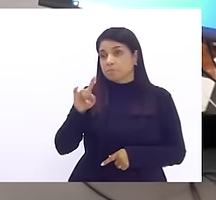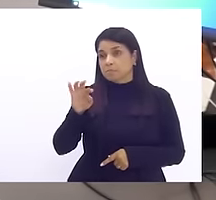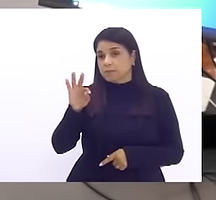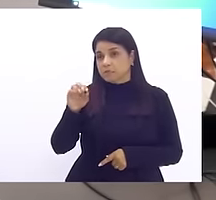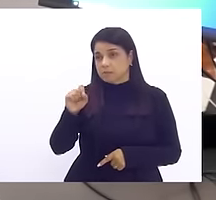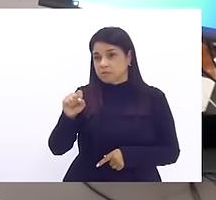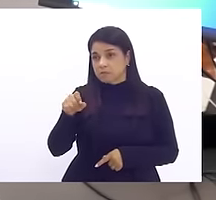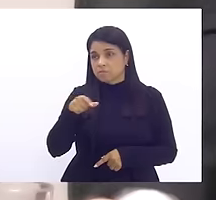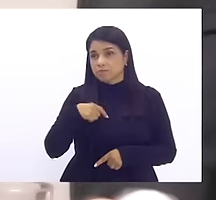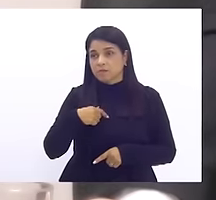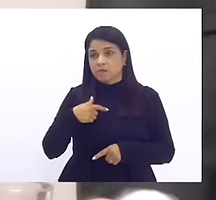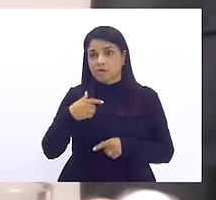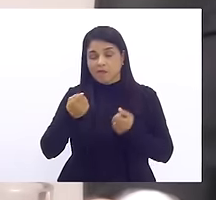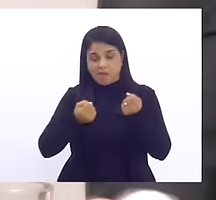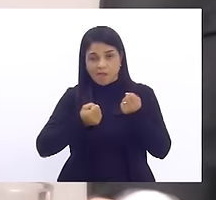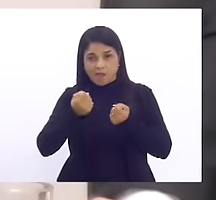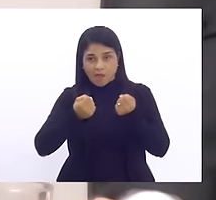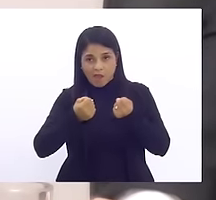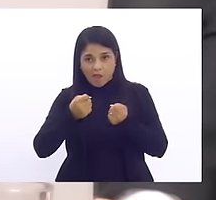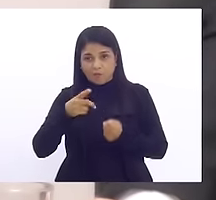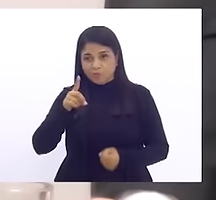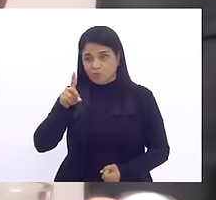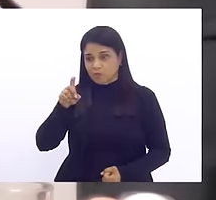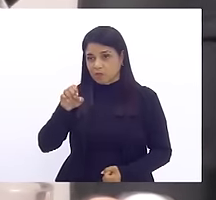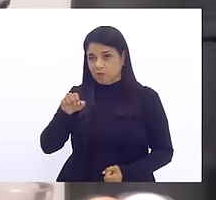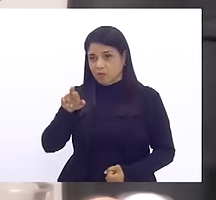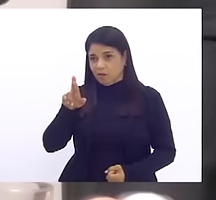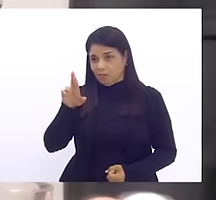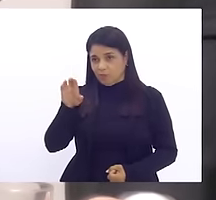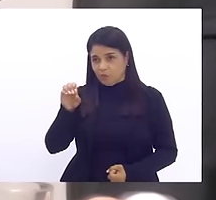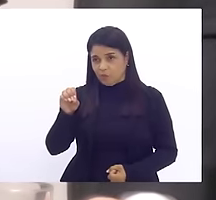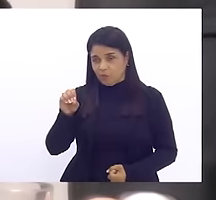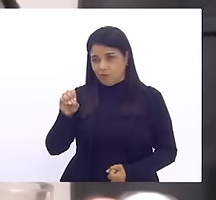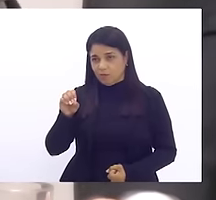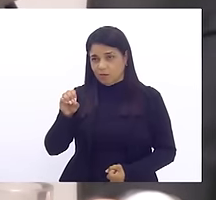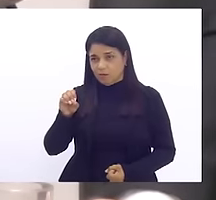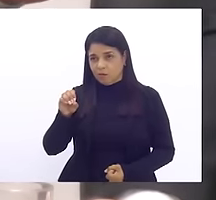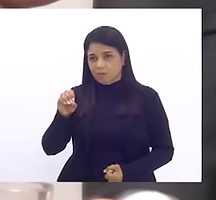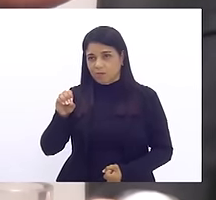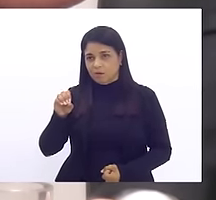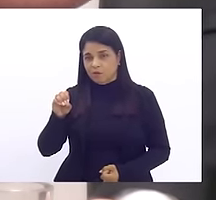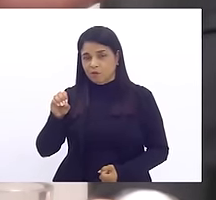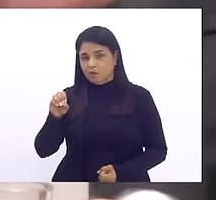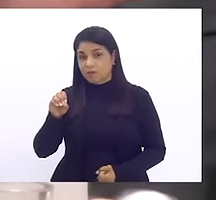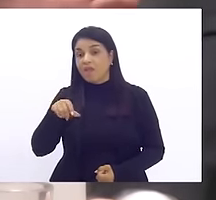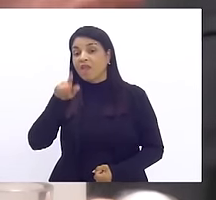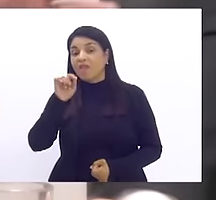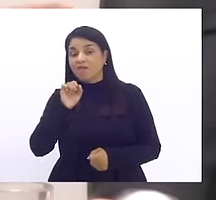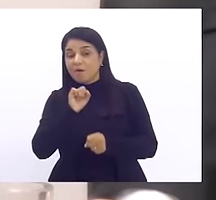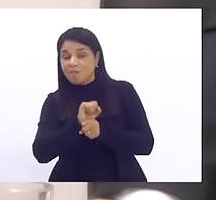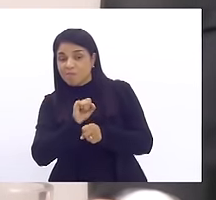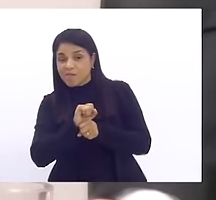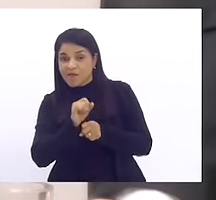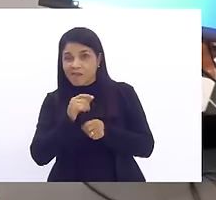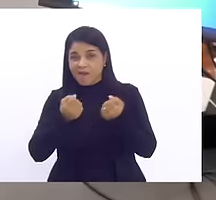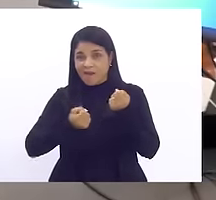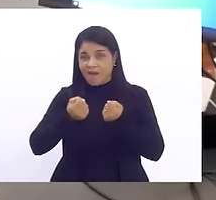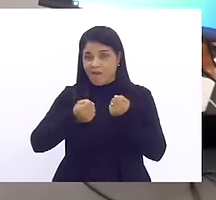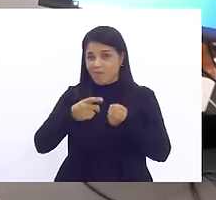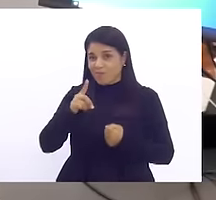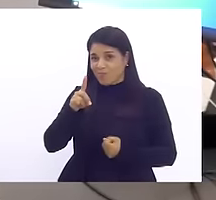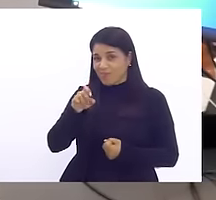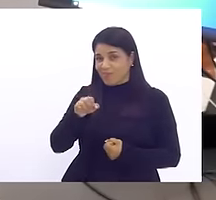os carros caracterizados do dedo ó ninguém vai parar no Rio de